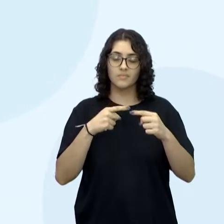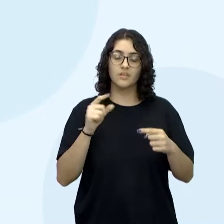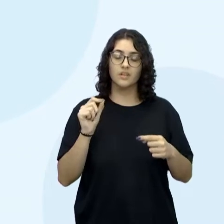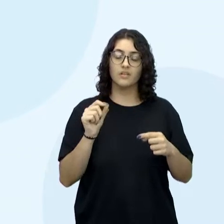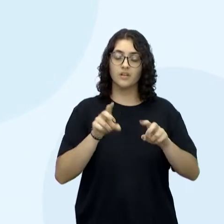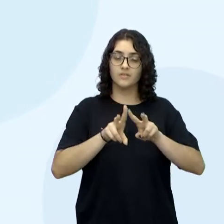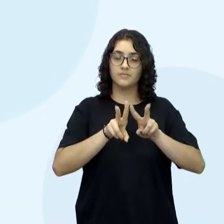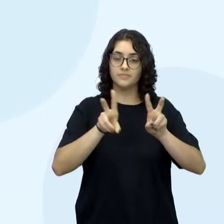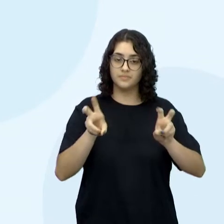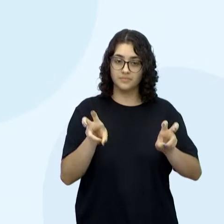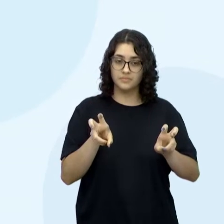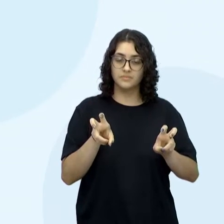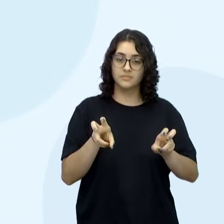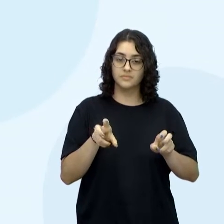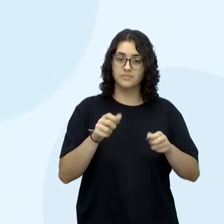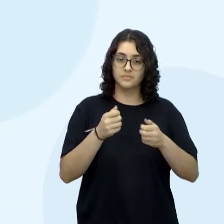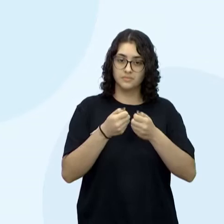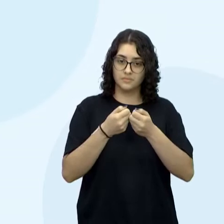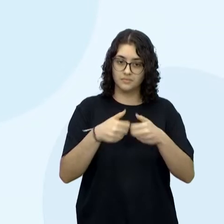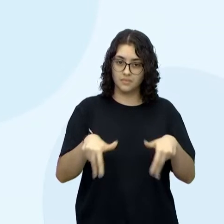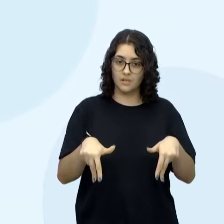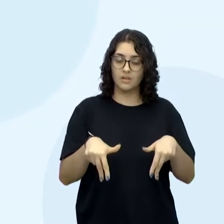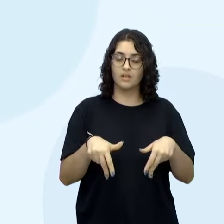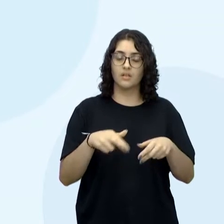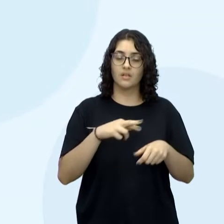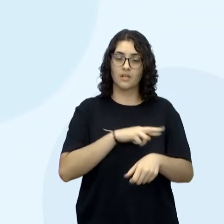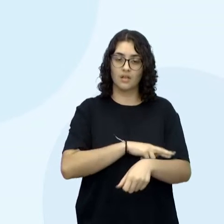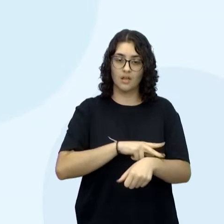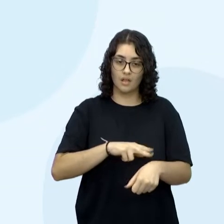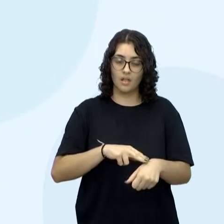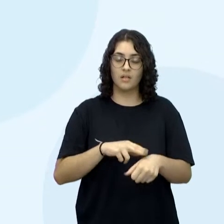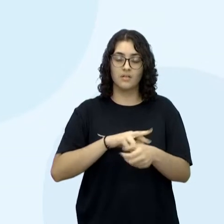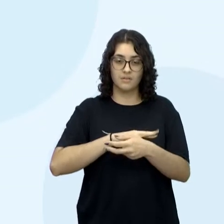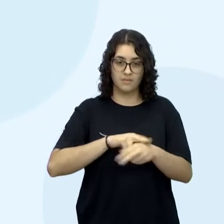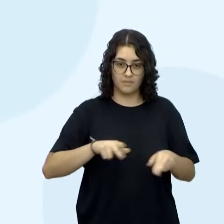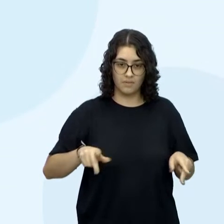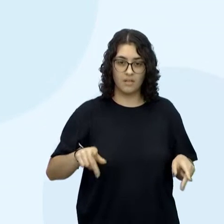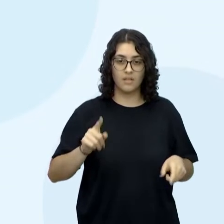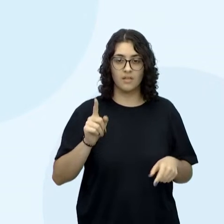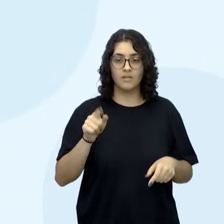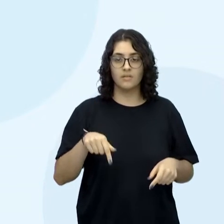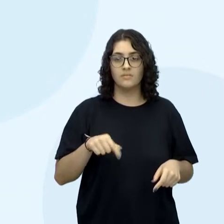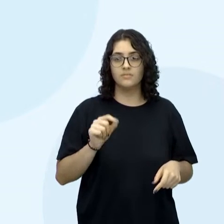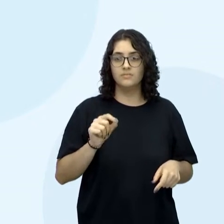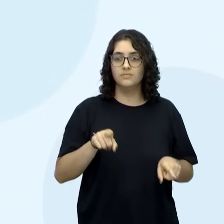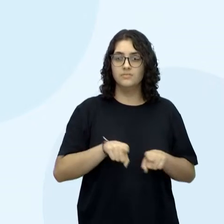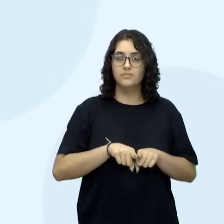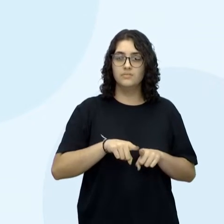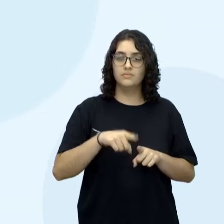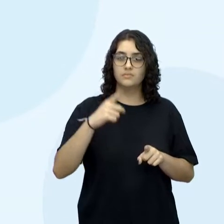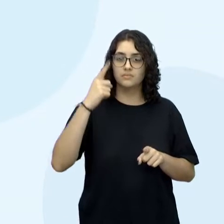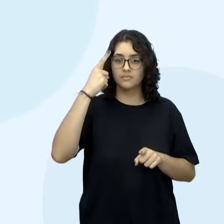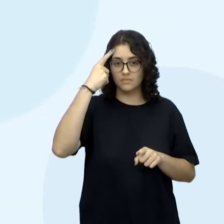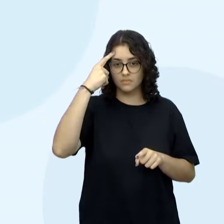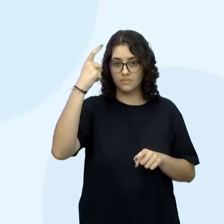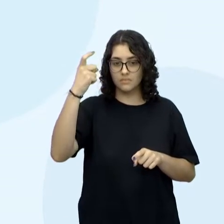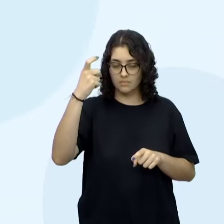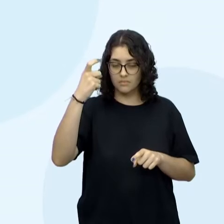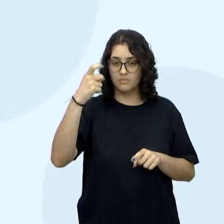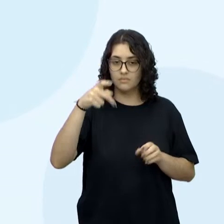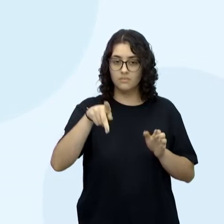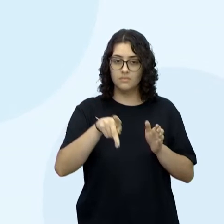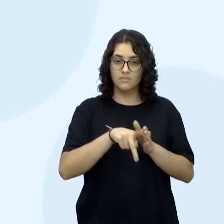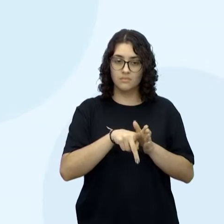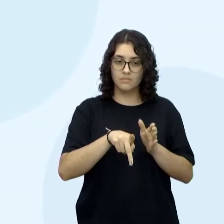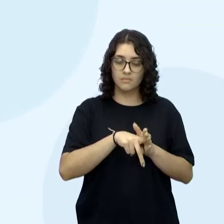aí de etnia, raça, bem como também a própria ideia de eugenia lá atrás, ela